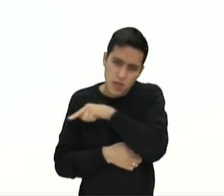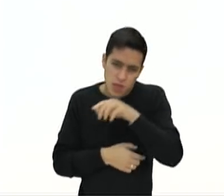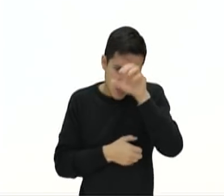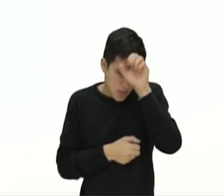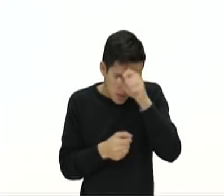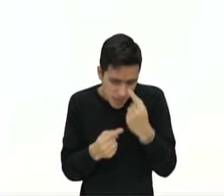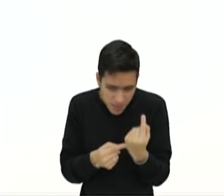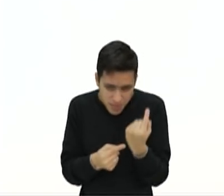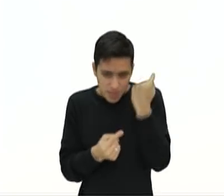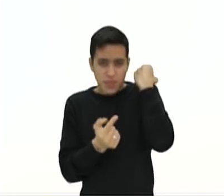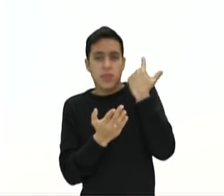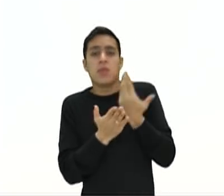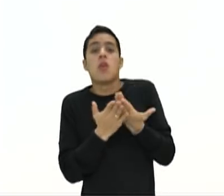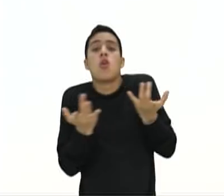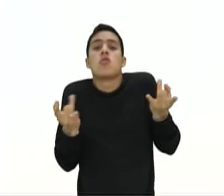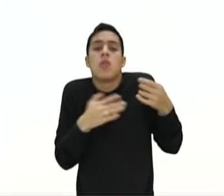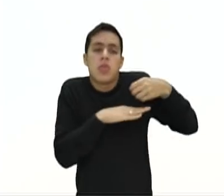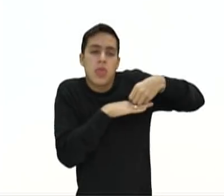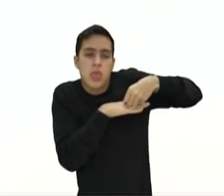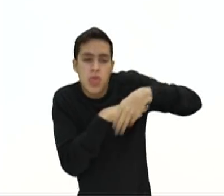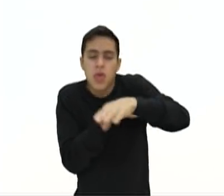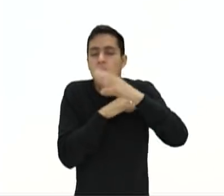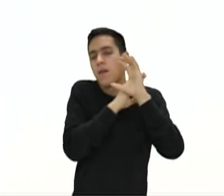e nós estamos só retomando.